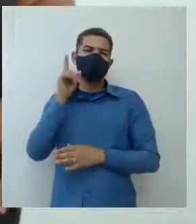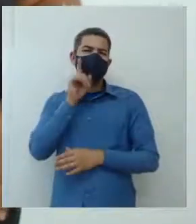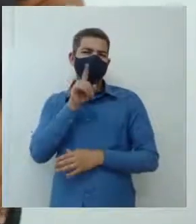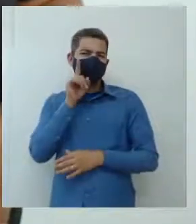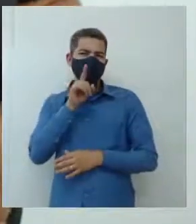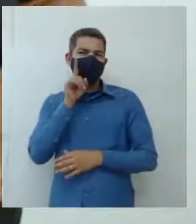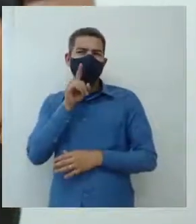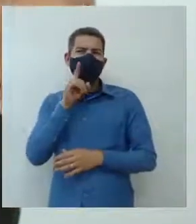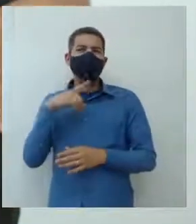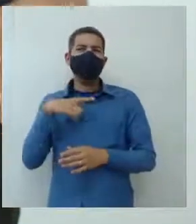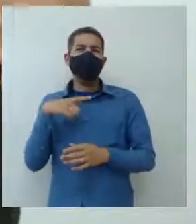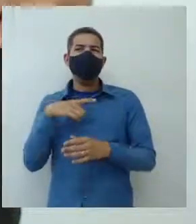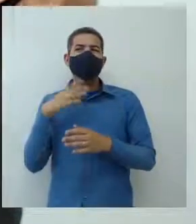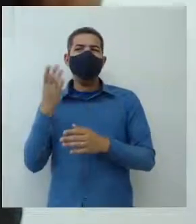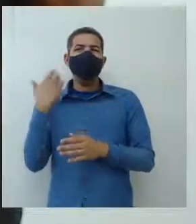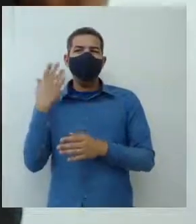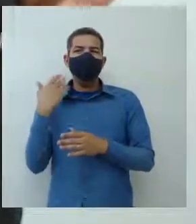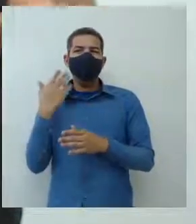no final do século